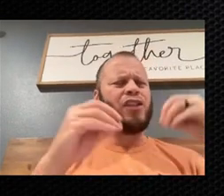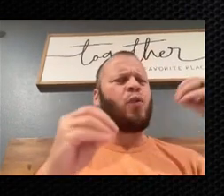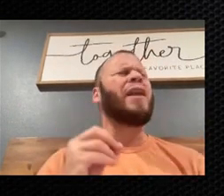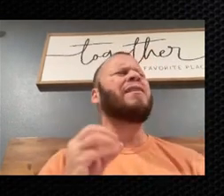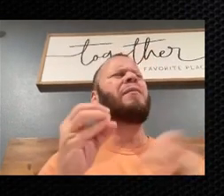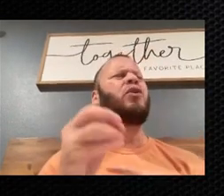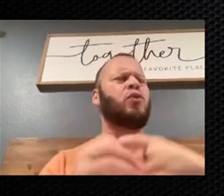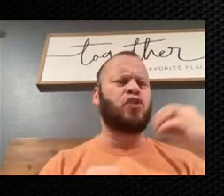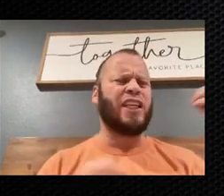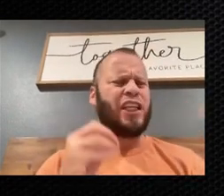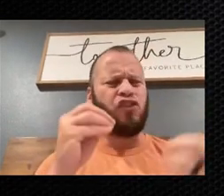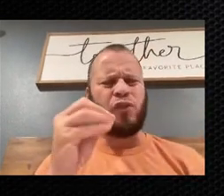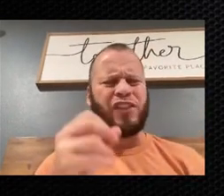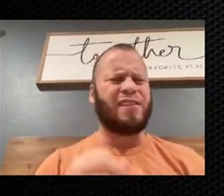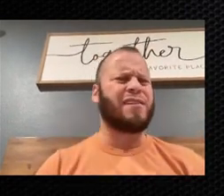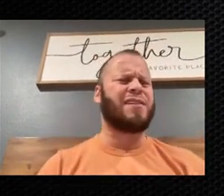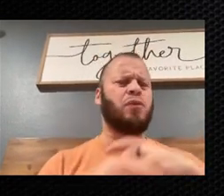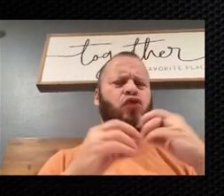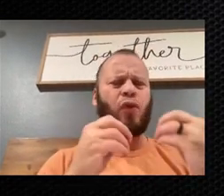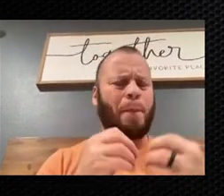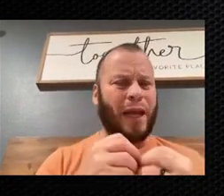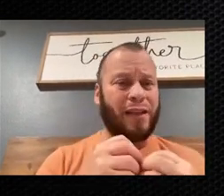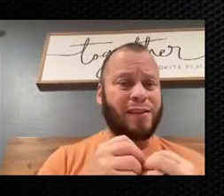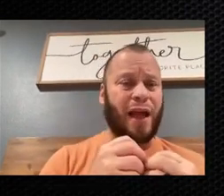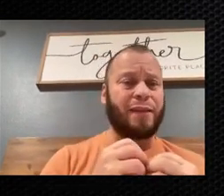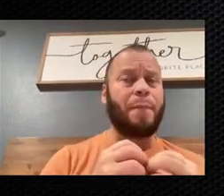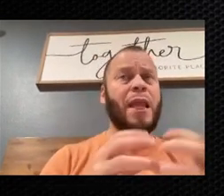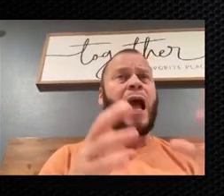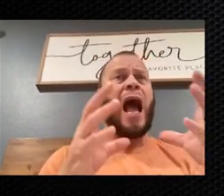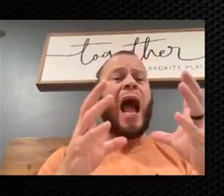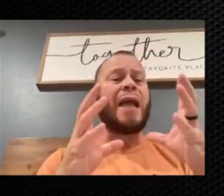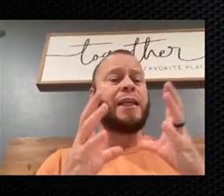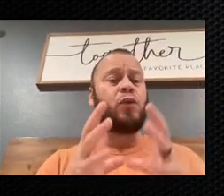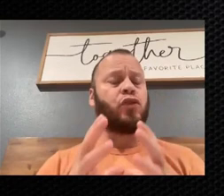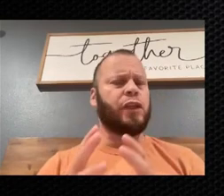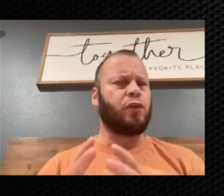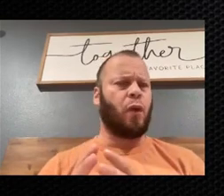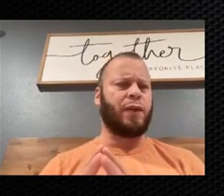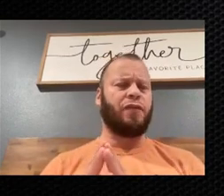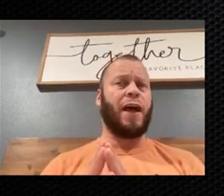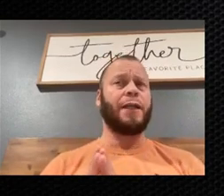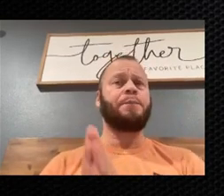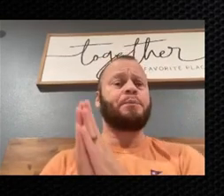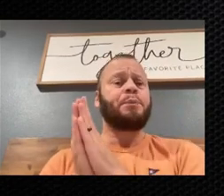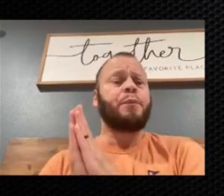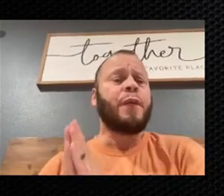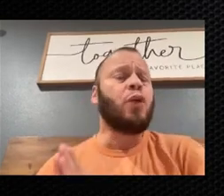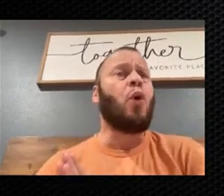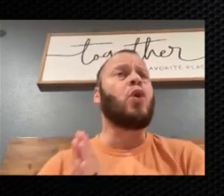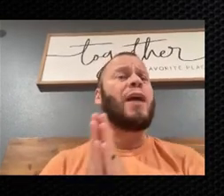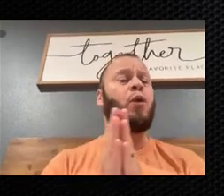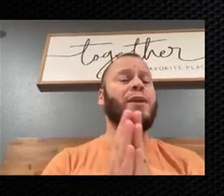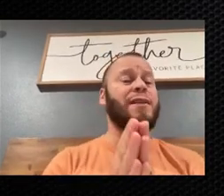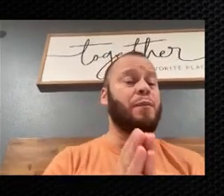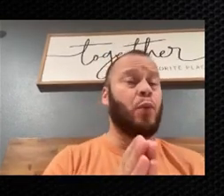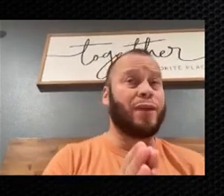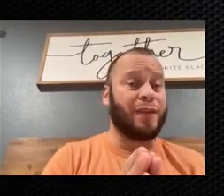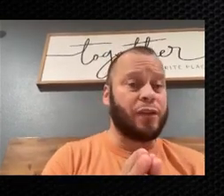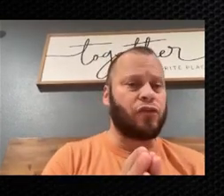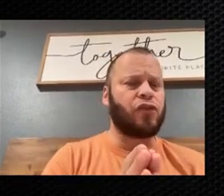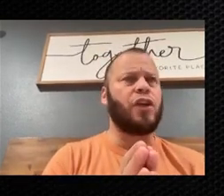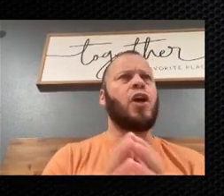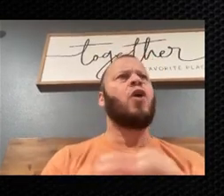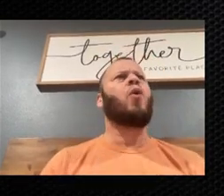aqueles 40 minutos de idiotização só pa aí o Tik Tok vai e coloca coisas